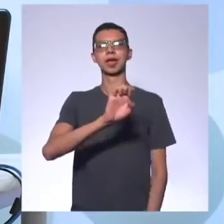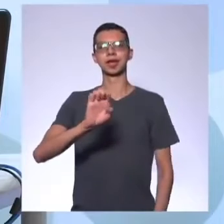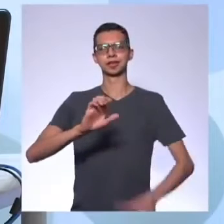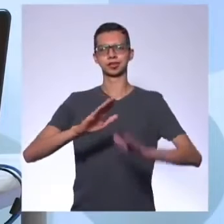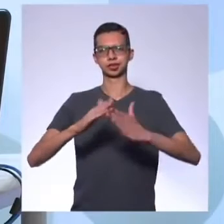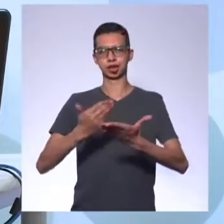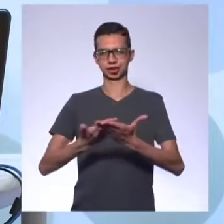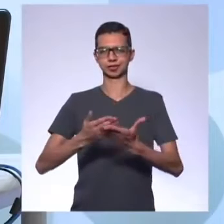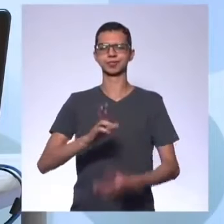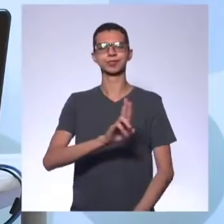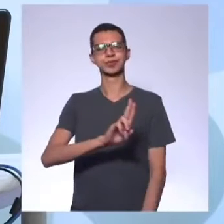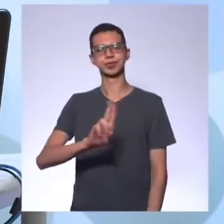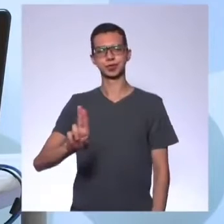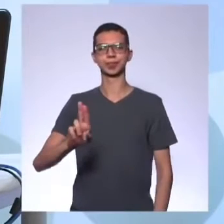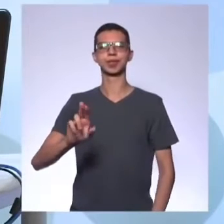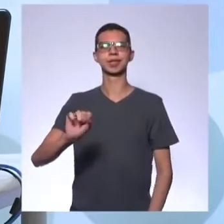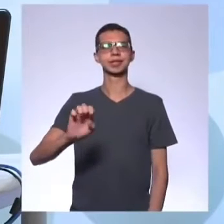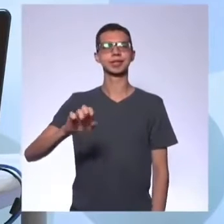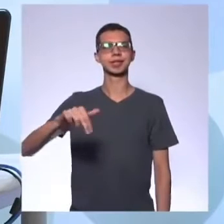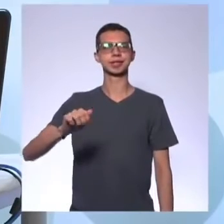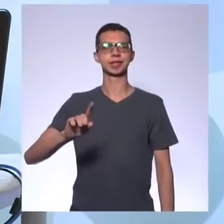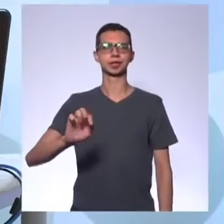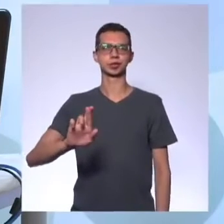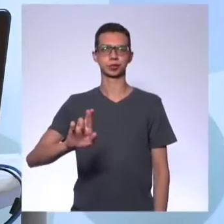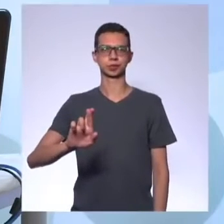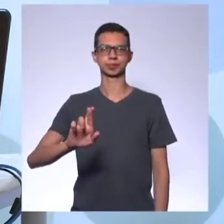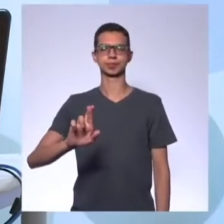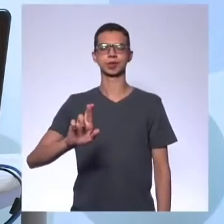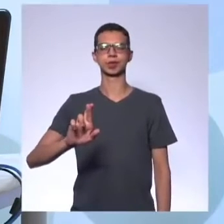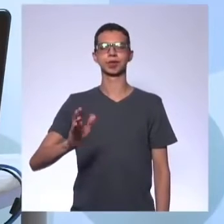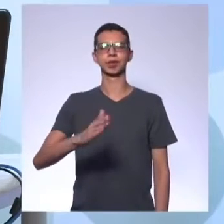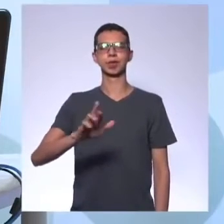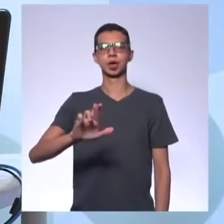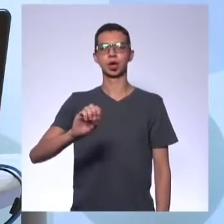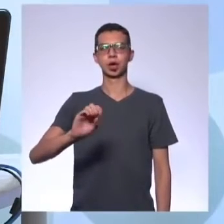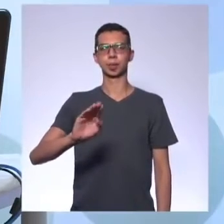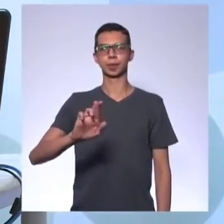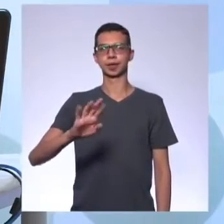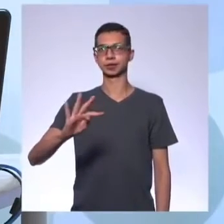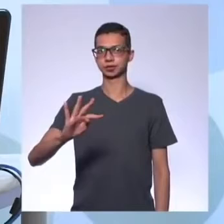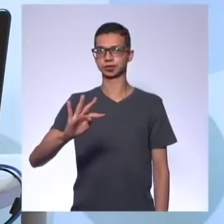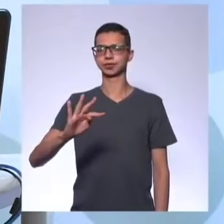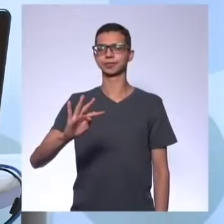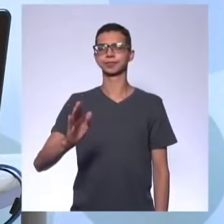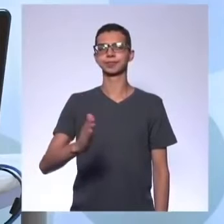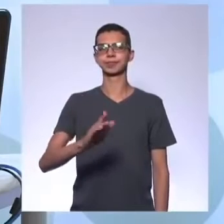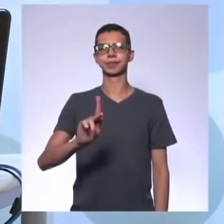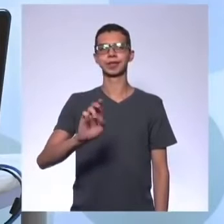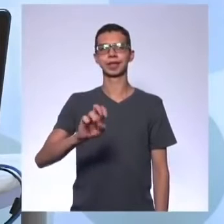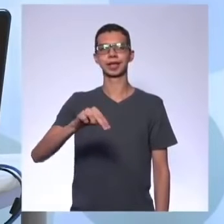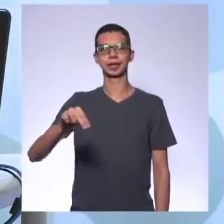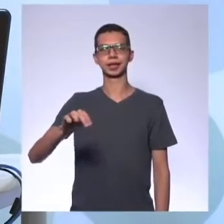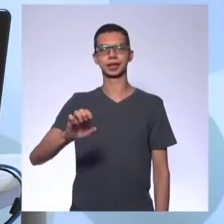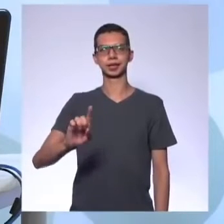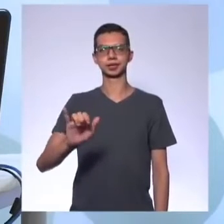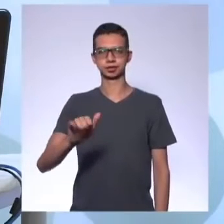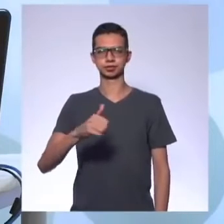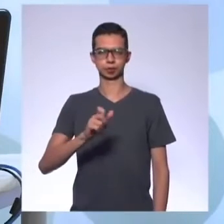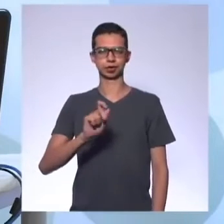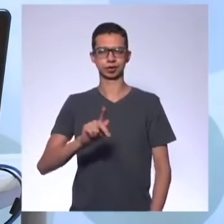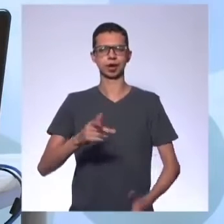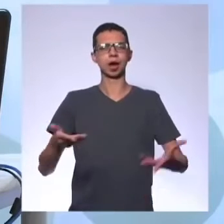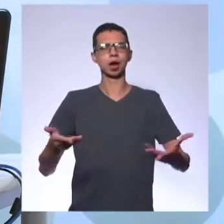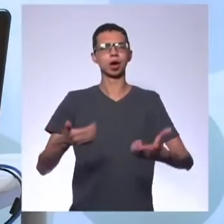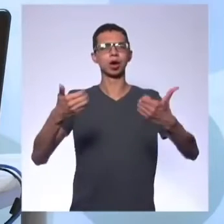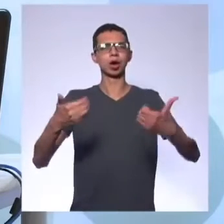por desenvolver esse trabalho super bacana. E nesse momento, né, nós vamos falar um pouquinho sobre a retomada, aquilo que nós